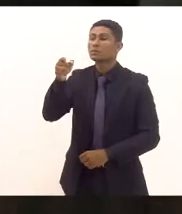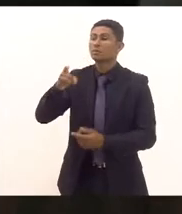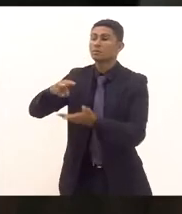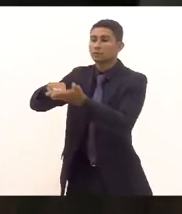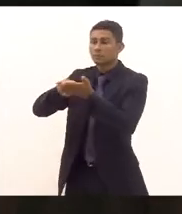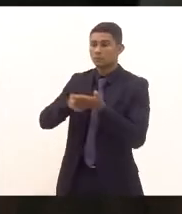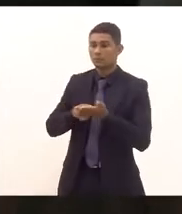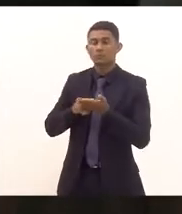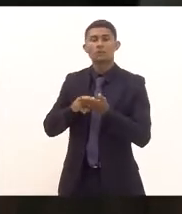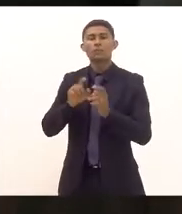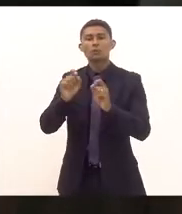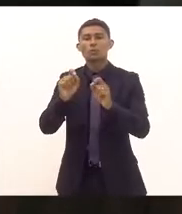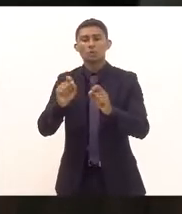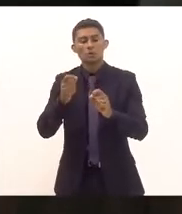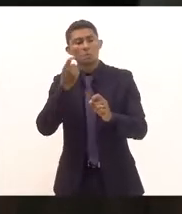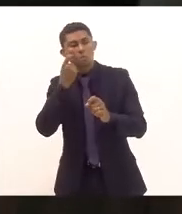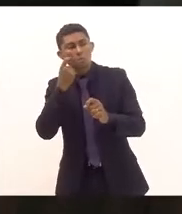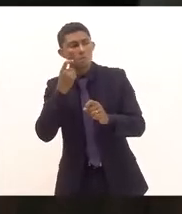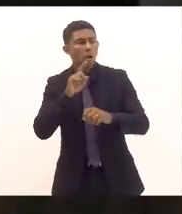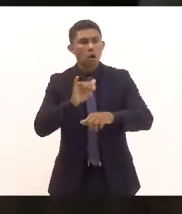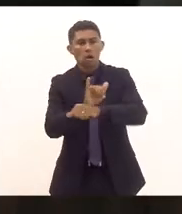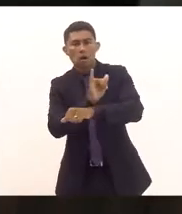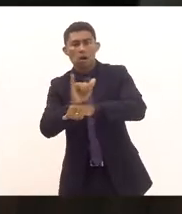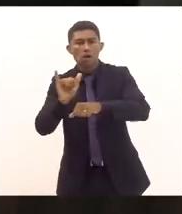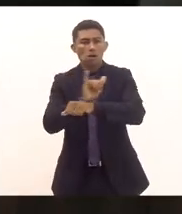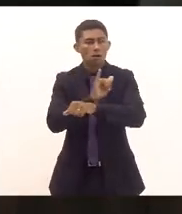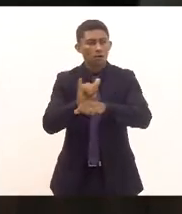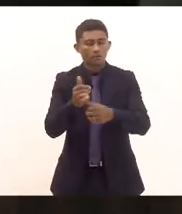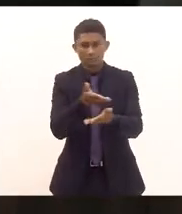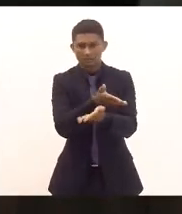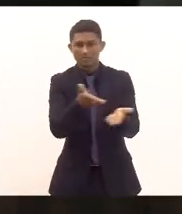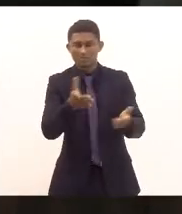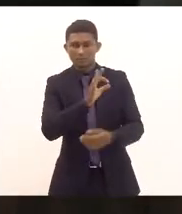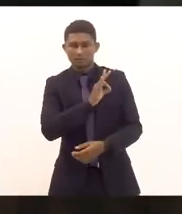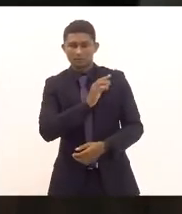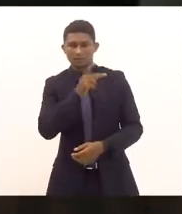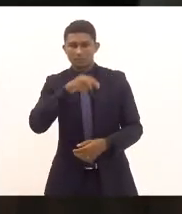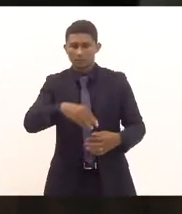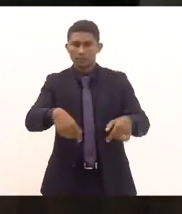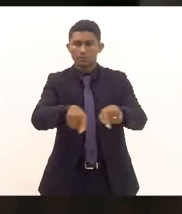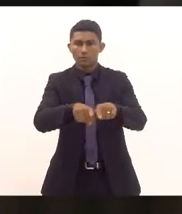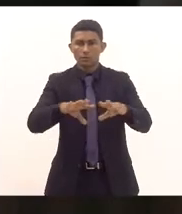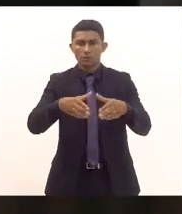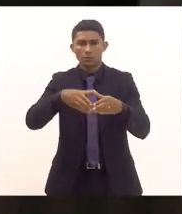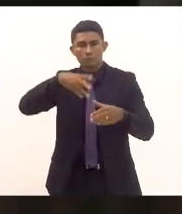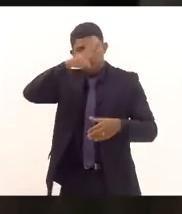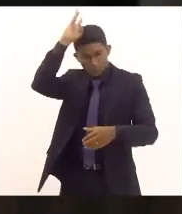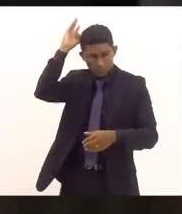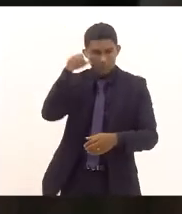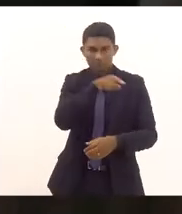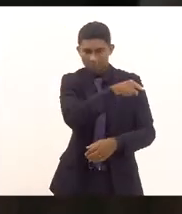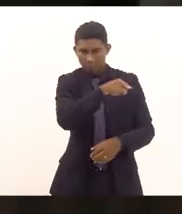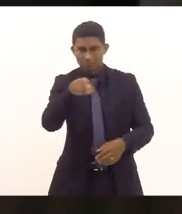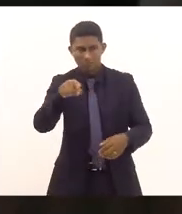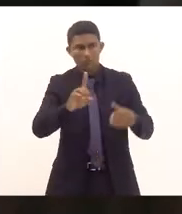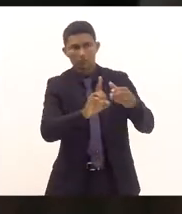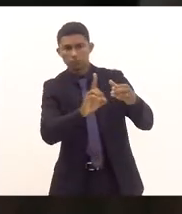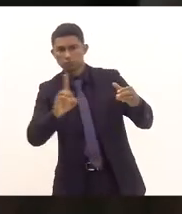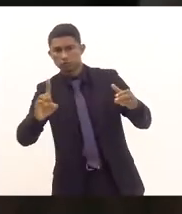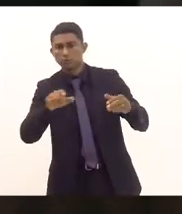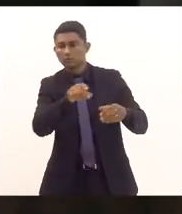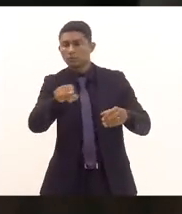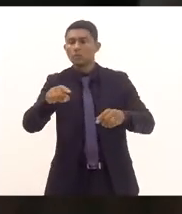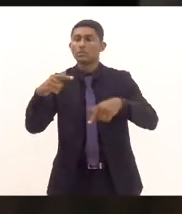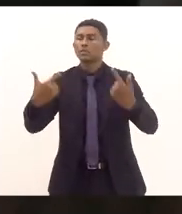mensagem dispondo sobre a adoção de medidas para que os inativos da polícia militar e Corpo de Bombeiros do Estado do Rio de Janeiro preferencialmente possam trabalhar